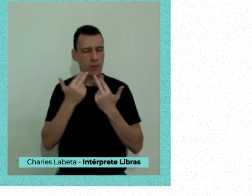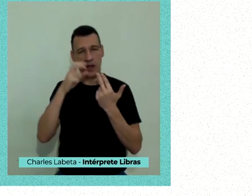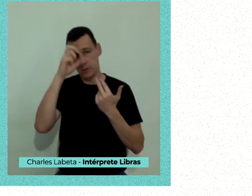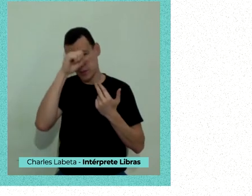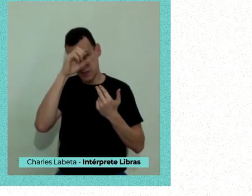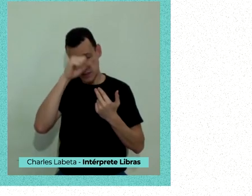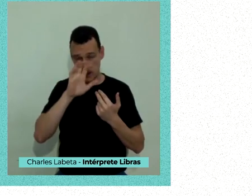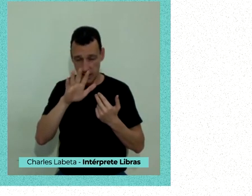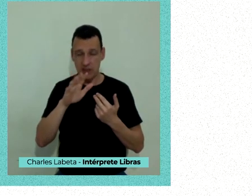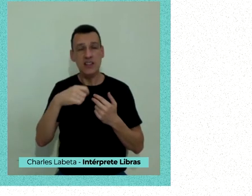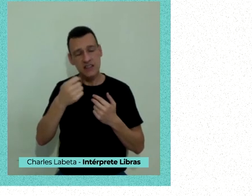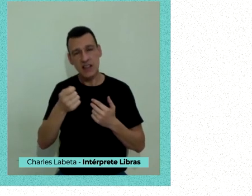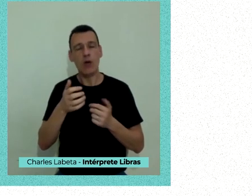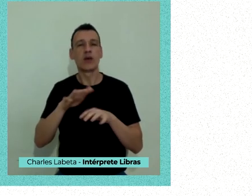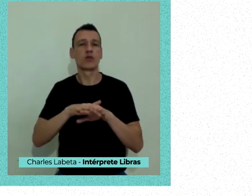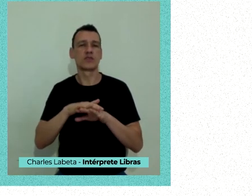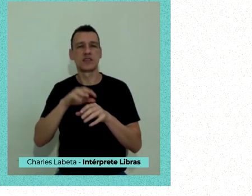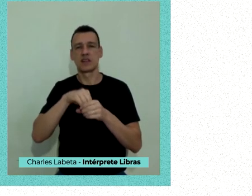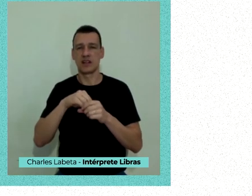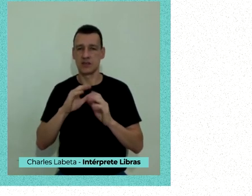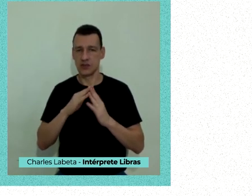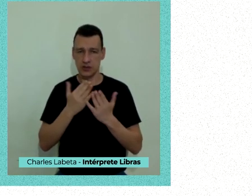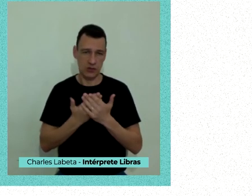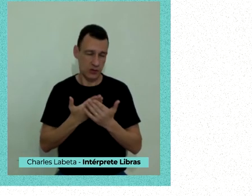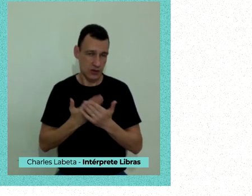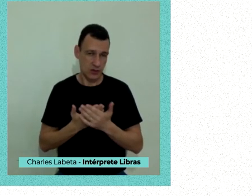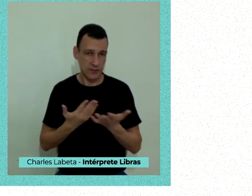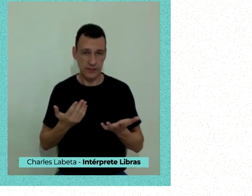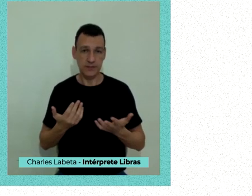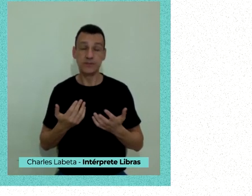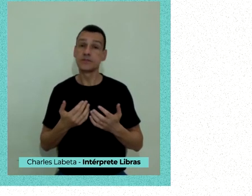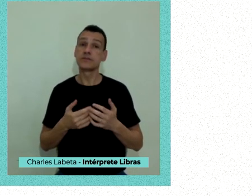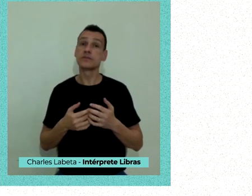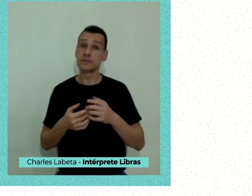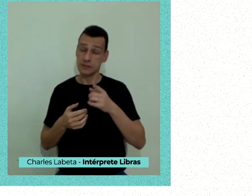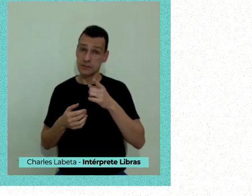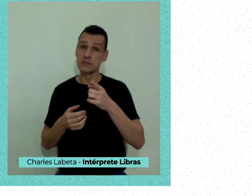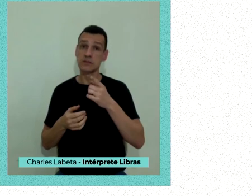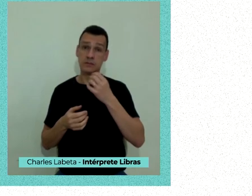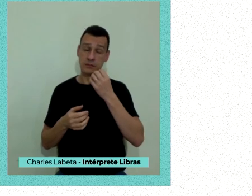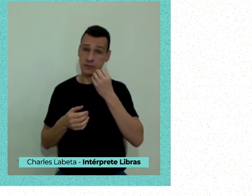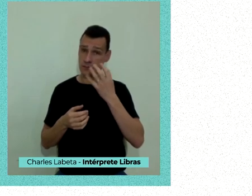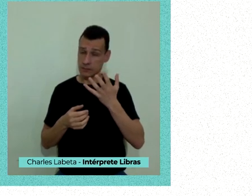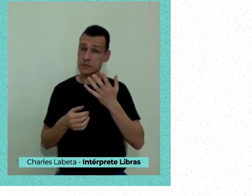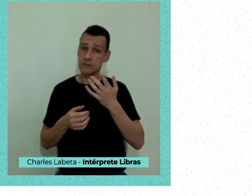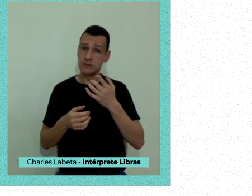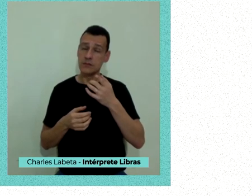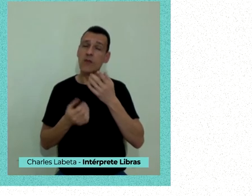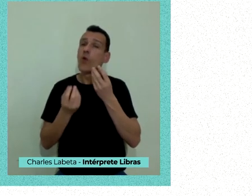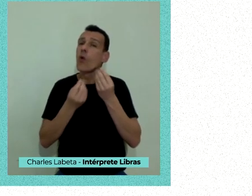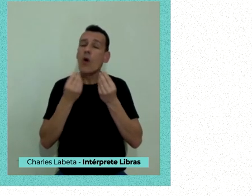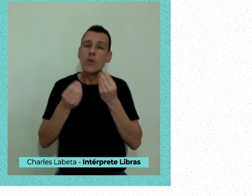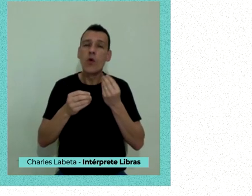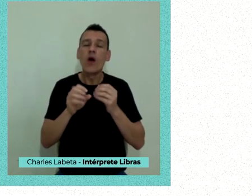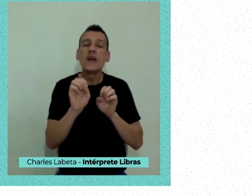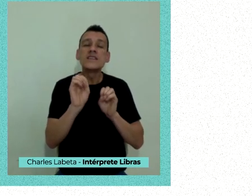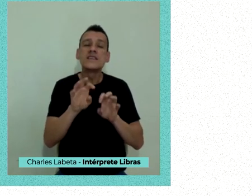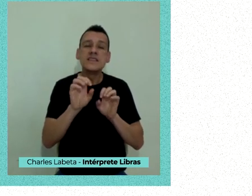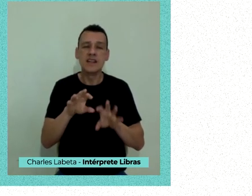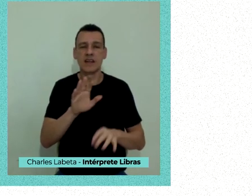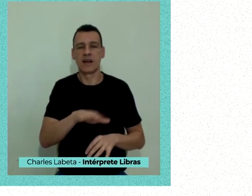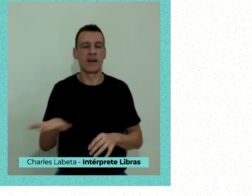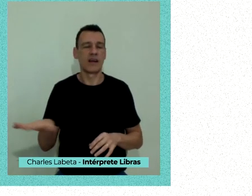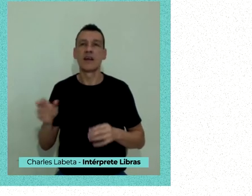Aqui nós consideramos uma abordagem que se apoia em como as crianças aprendem, o conhecimento sobre